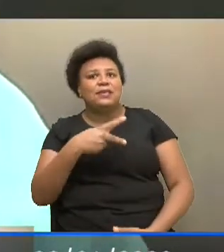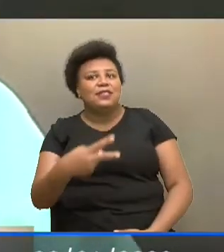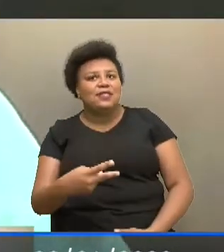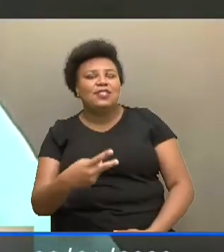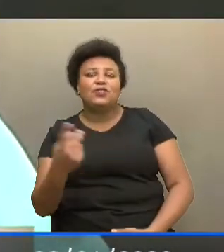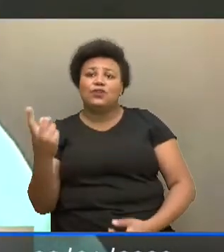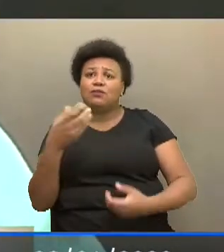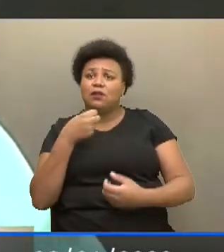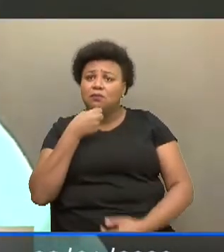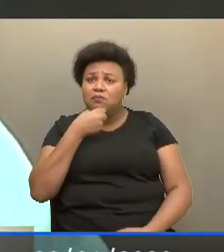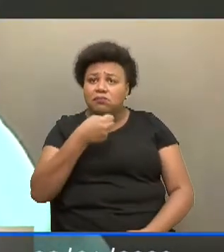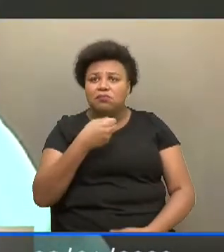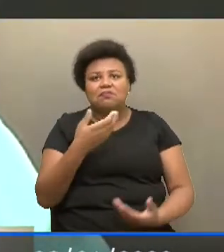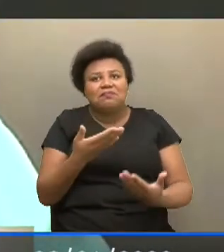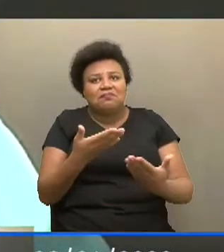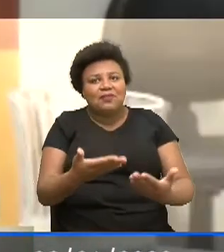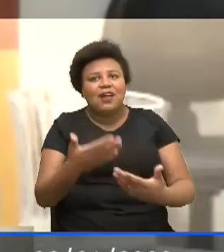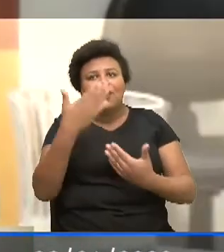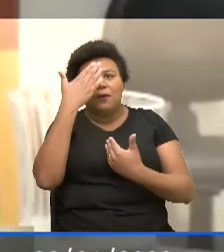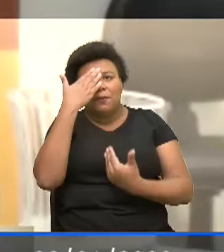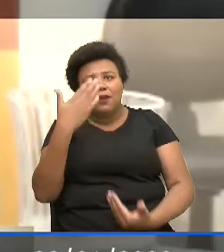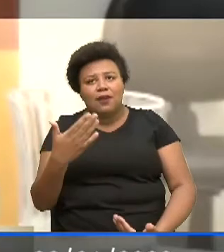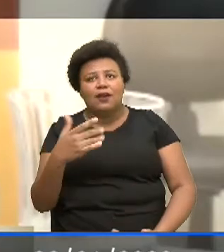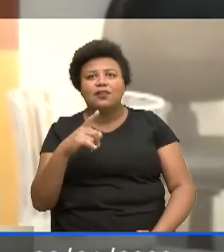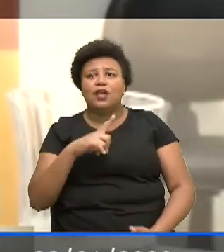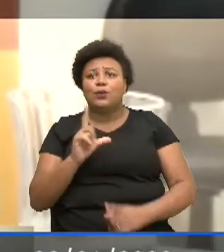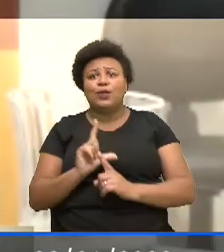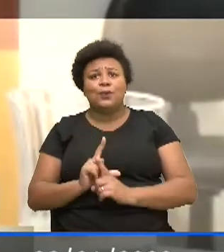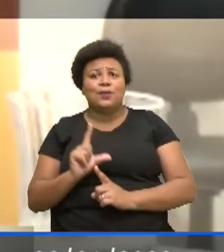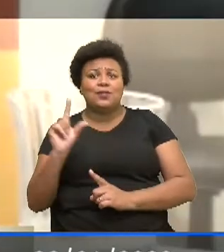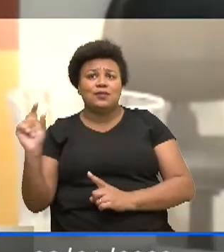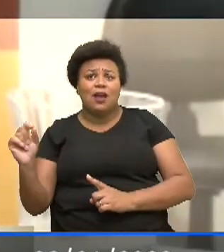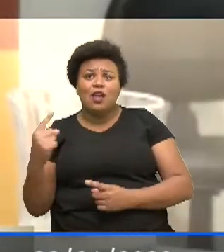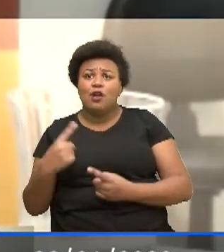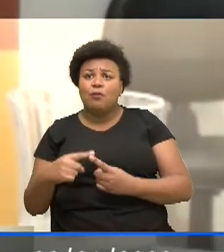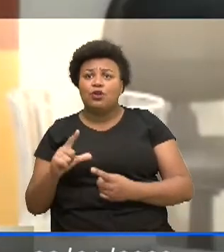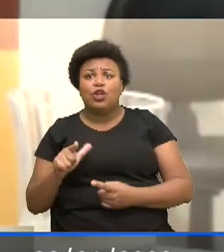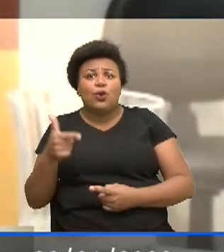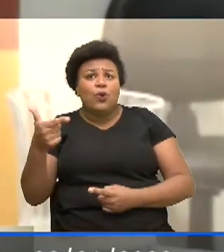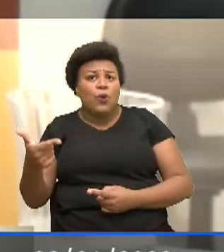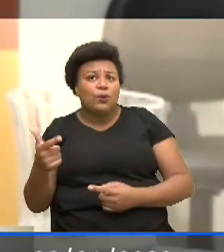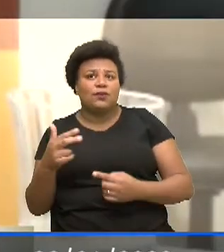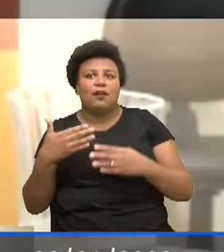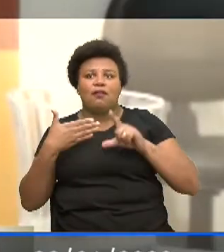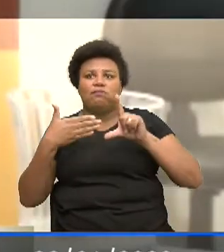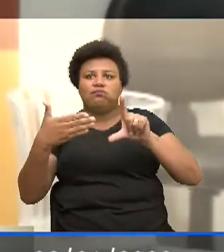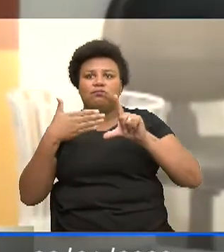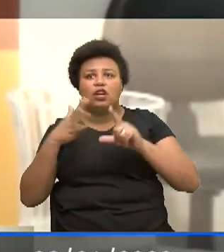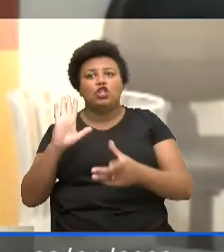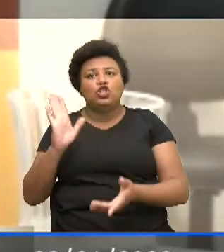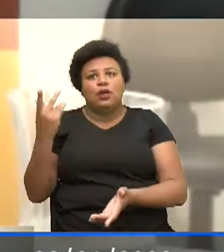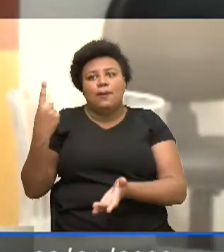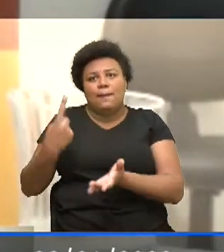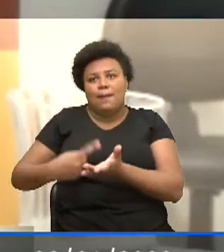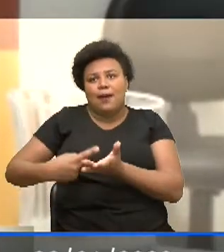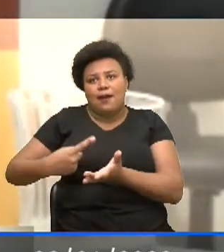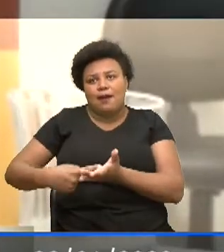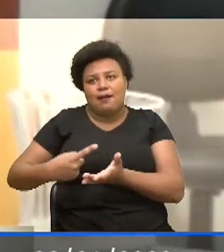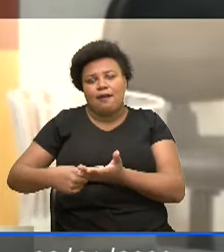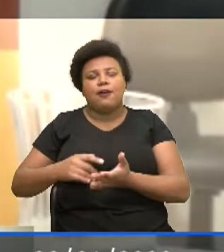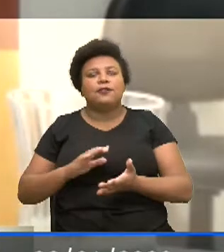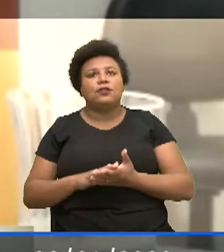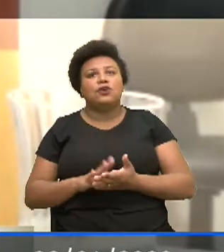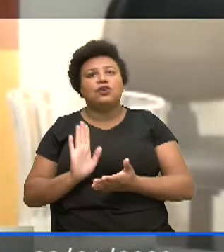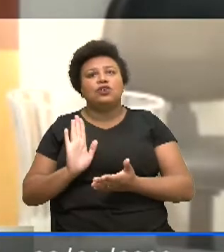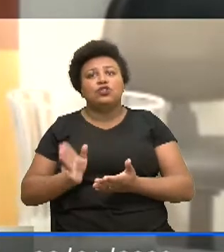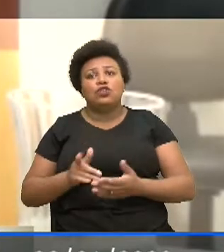devolvo a palavra aí, muito obrigada. Eu tenho que ir para uma outra vídeo, que estava agendada para as 19, que já